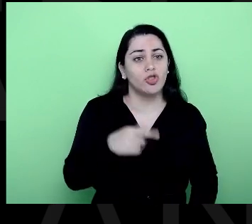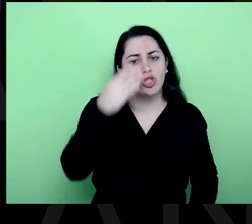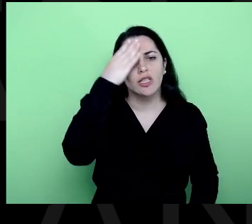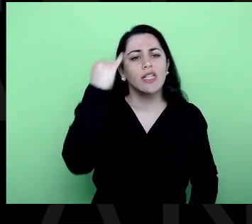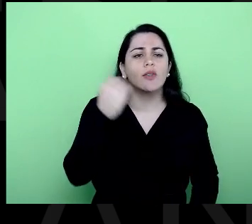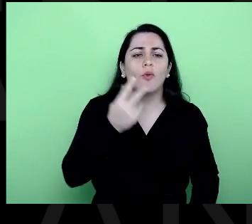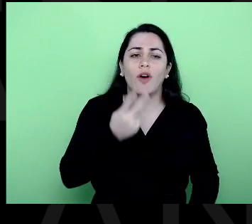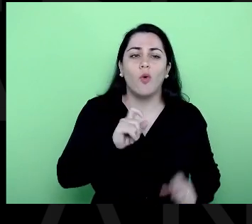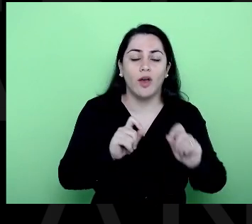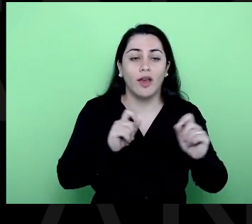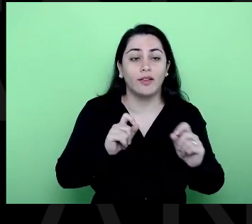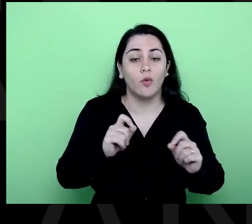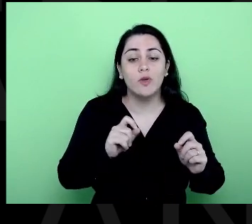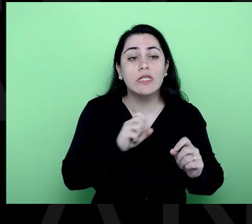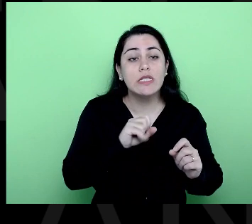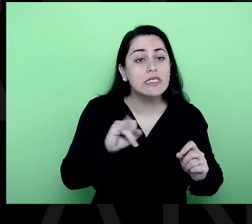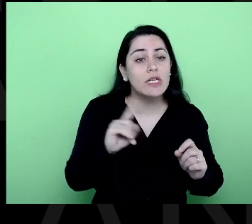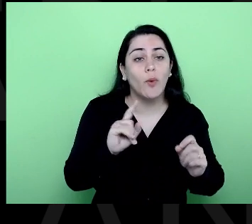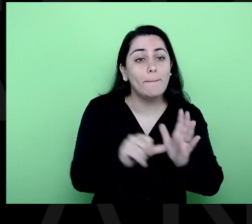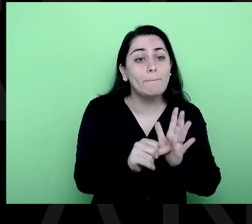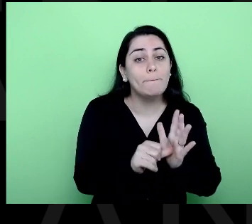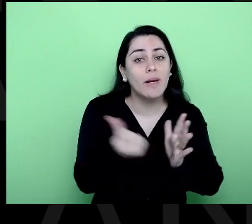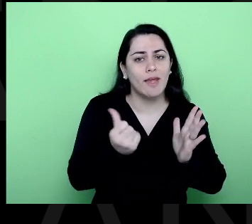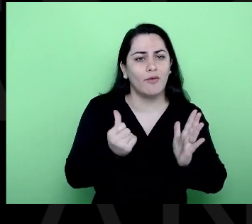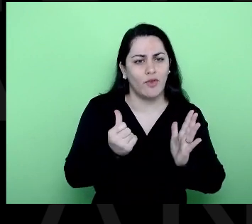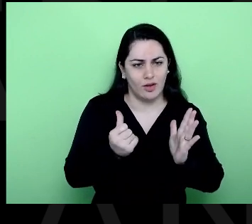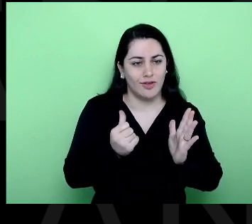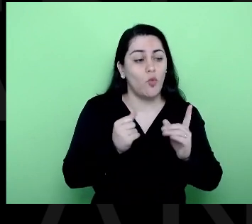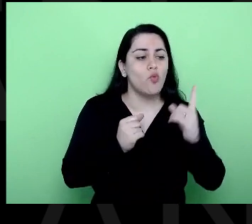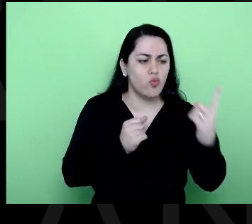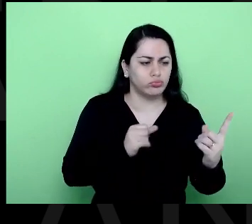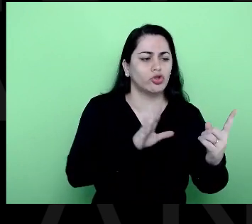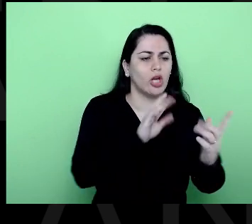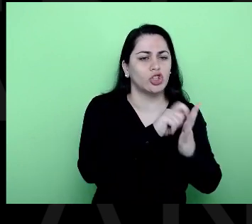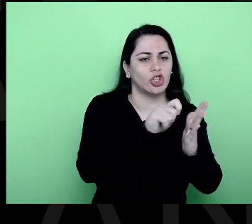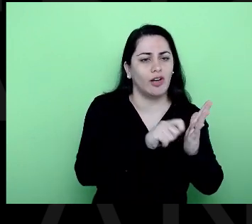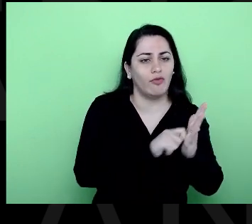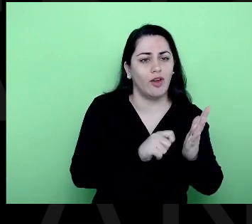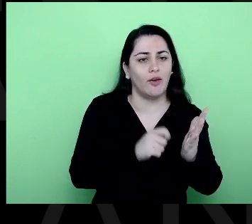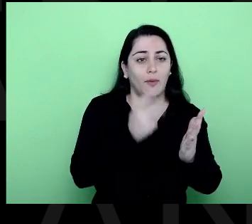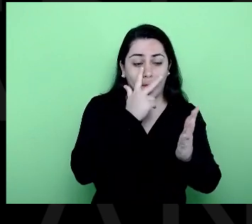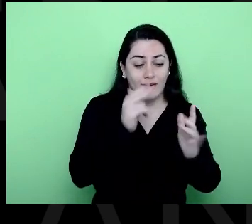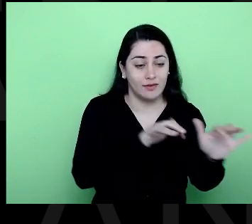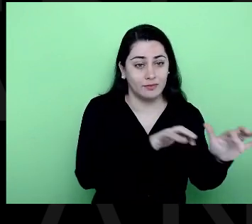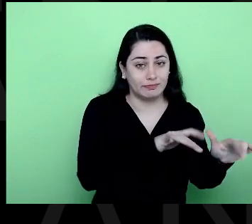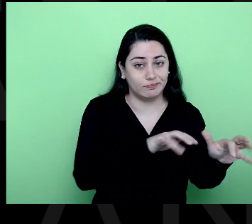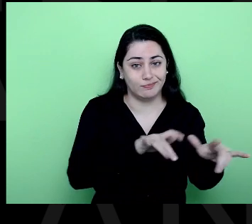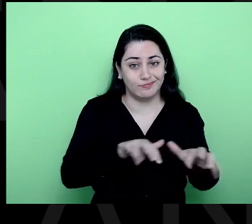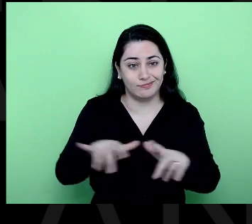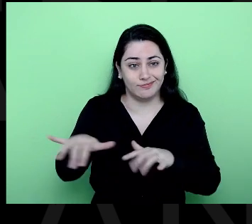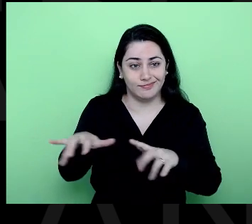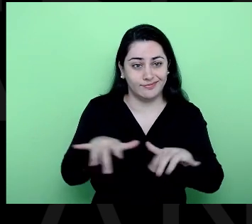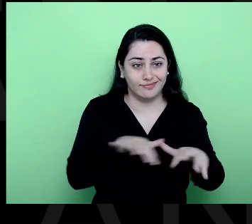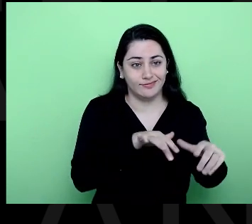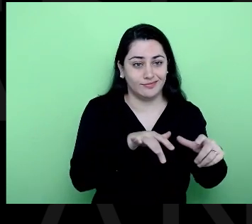é inédito, acho que o piano fica maior ainda, certo?